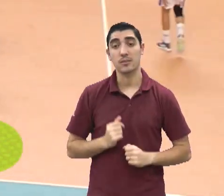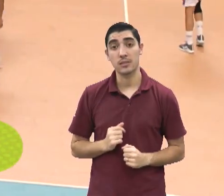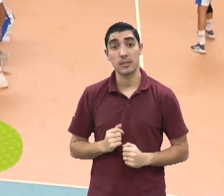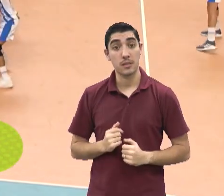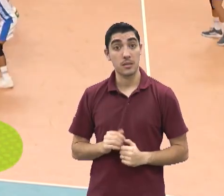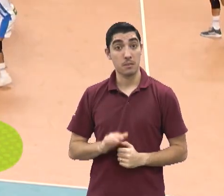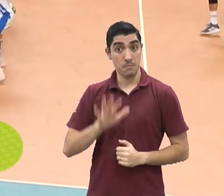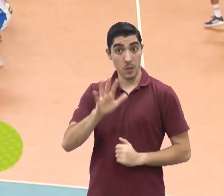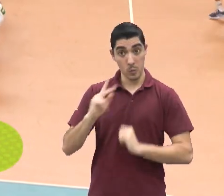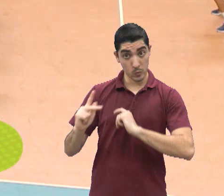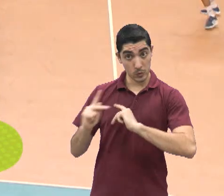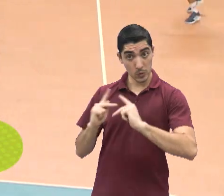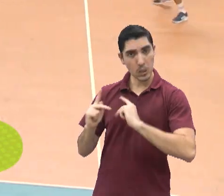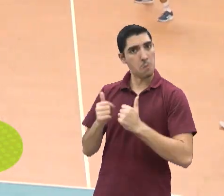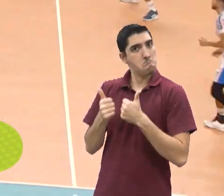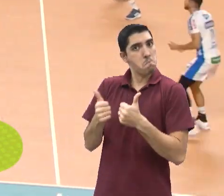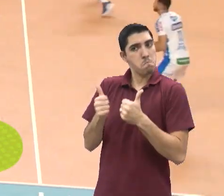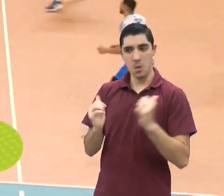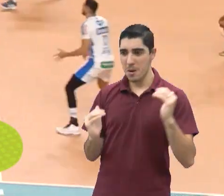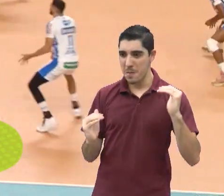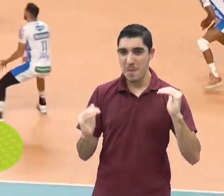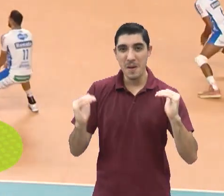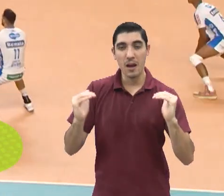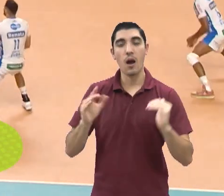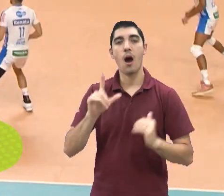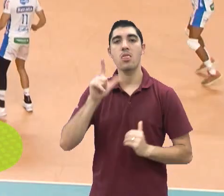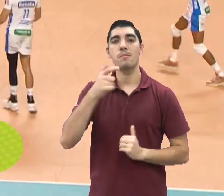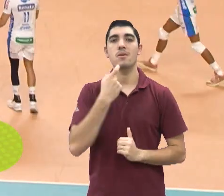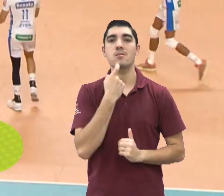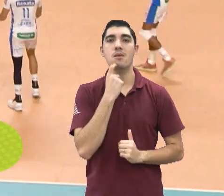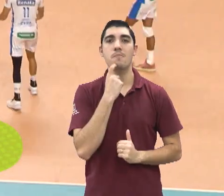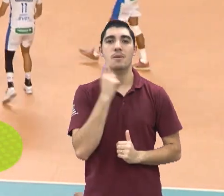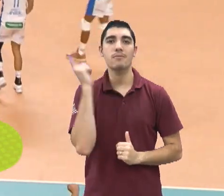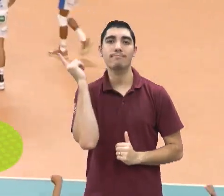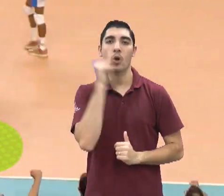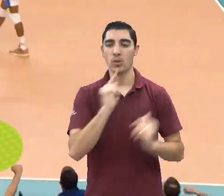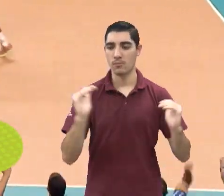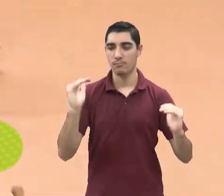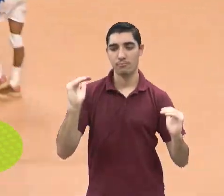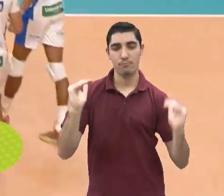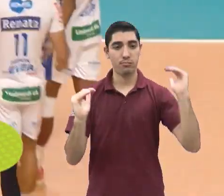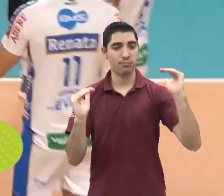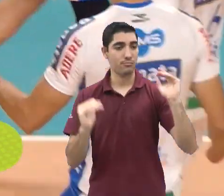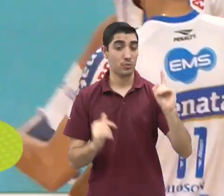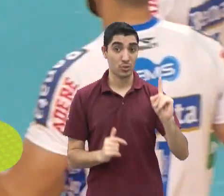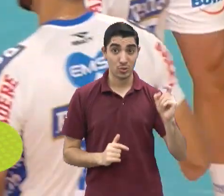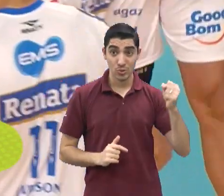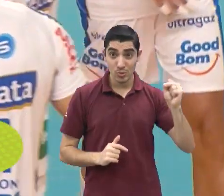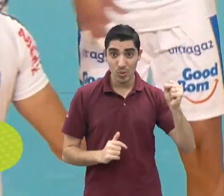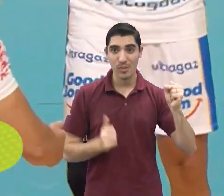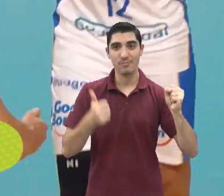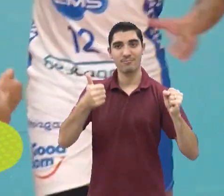Os joseenses começaram bem, mas os visitantes conseguiram a virada em 18-17.